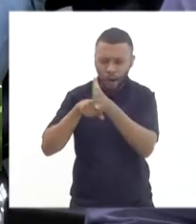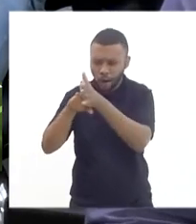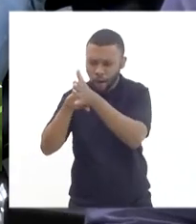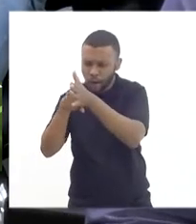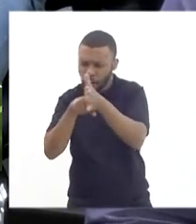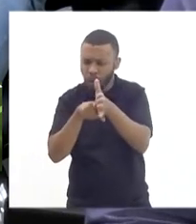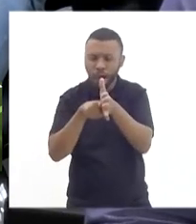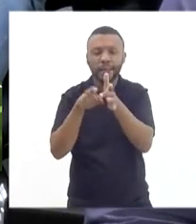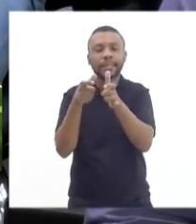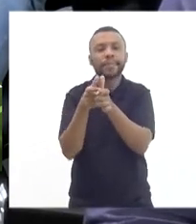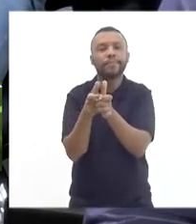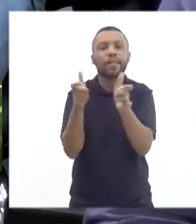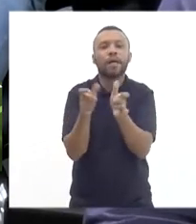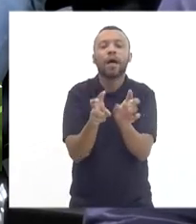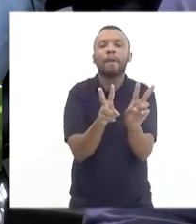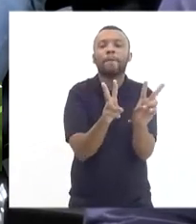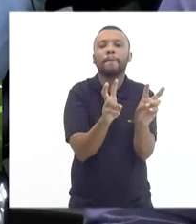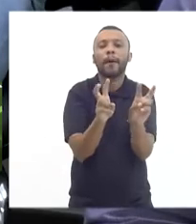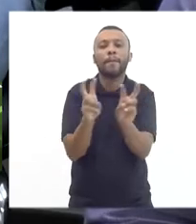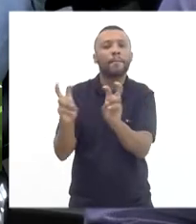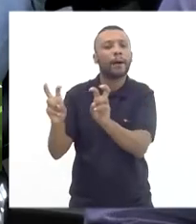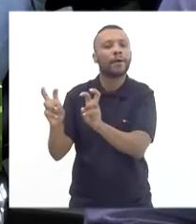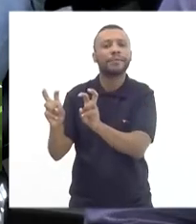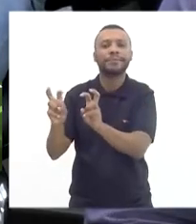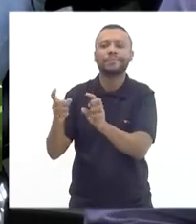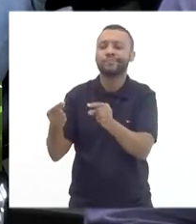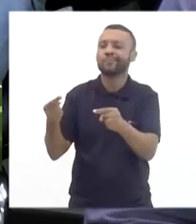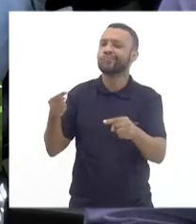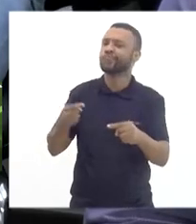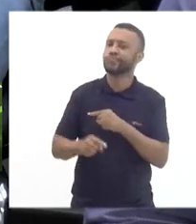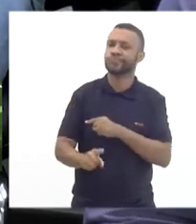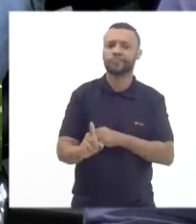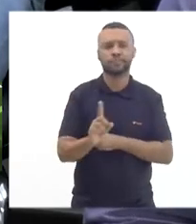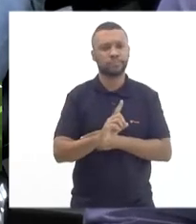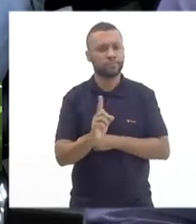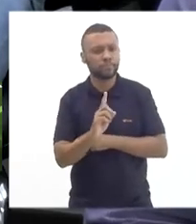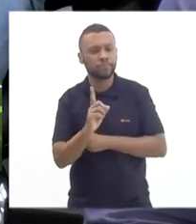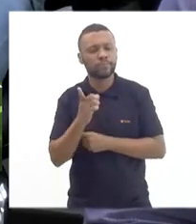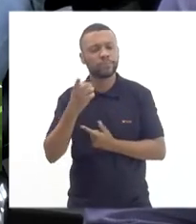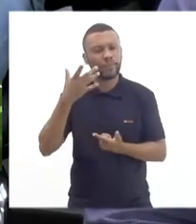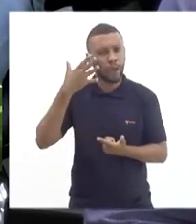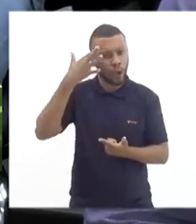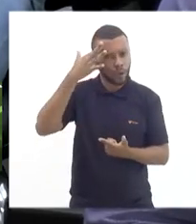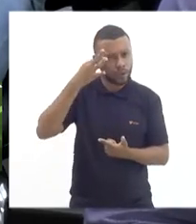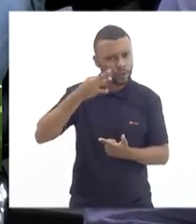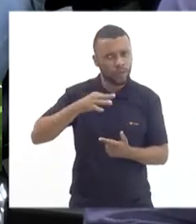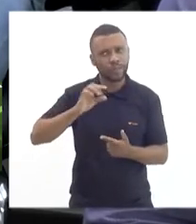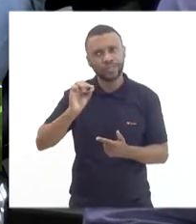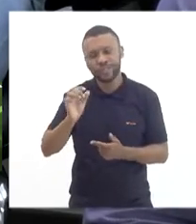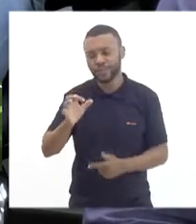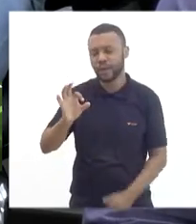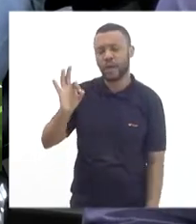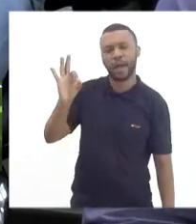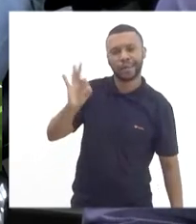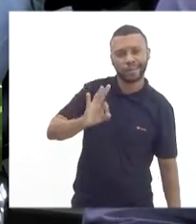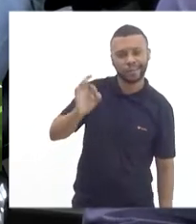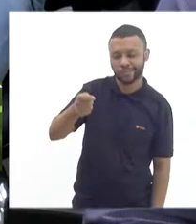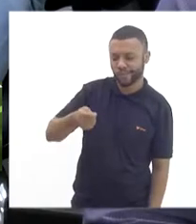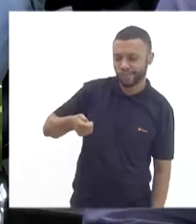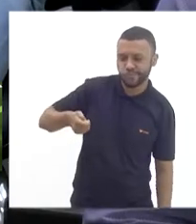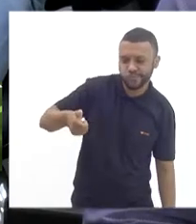maioria desses assuntos aqui. Não está no âmbito dele entender de acreditação,